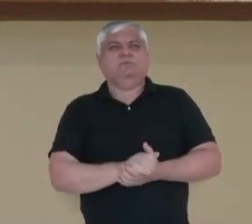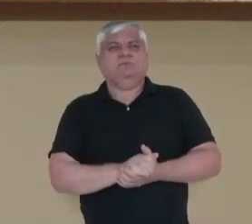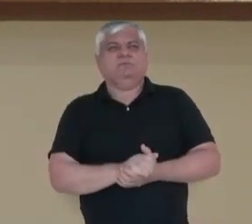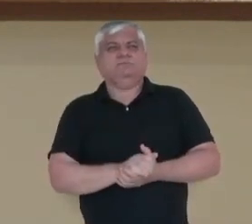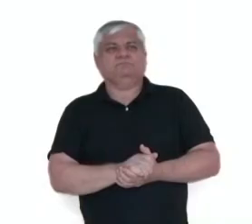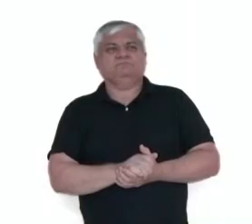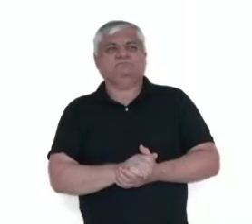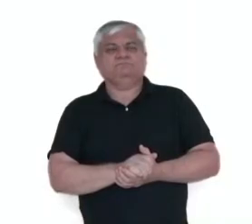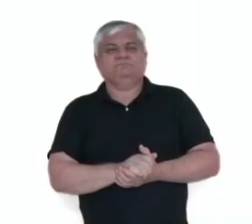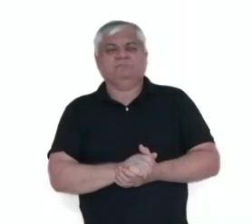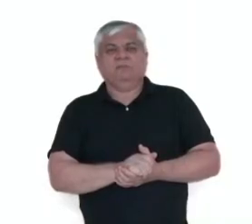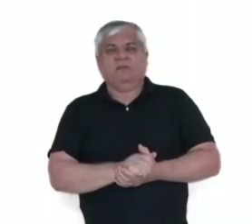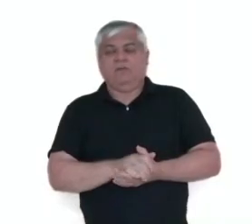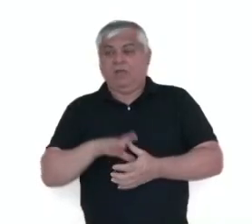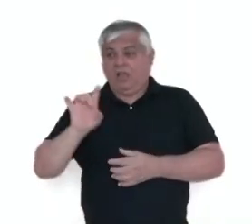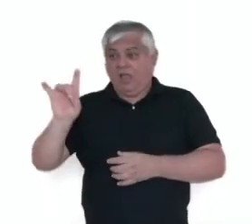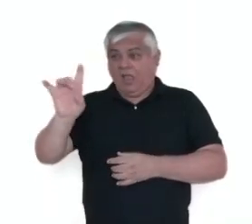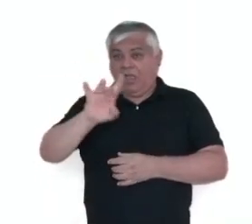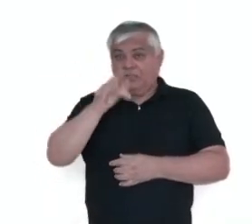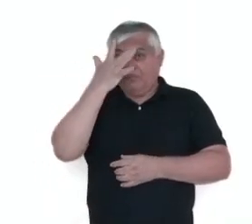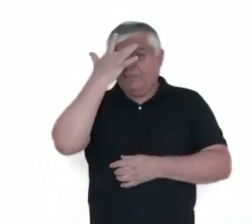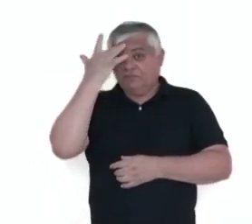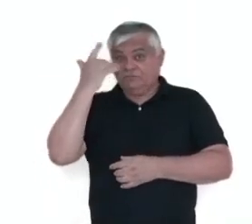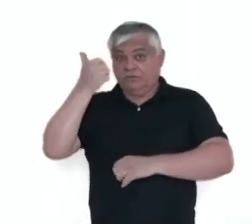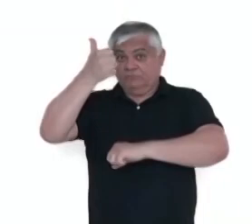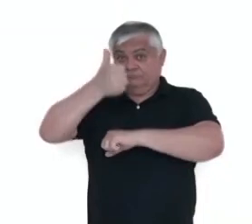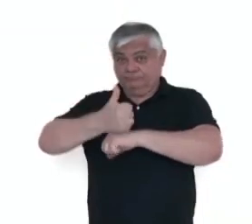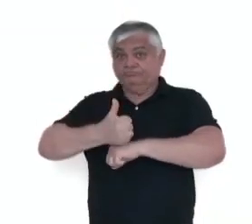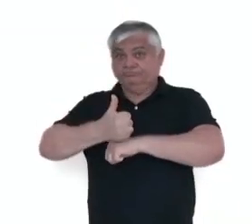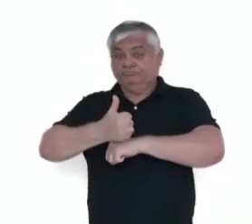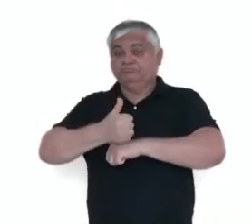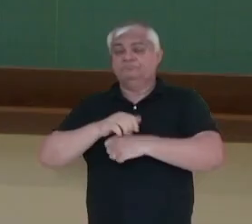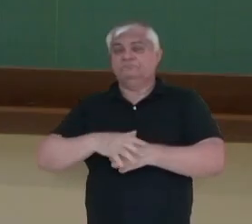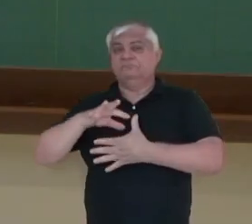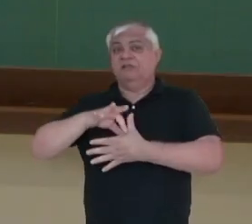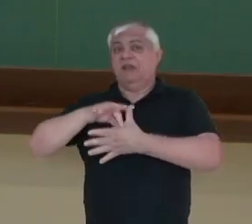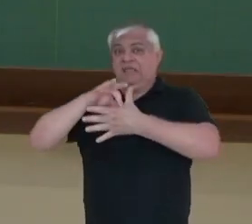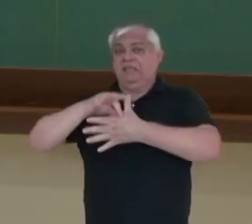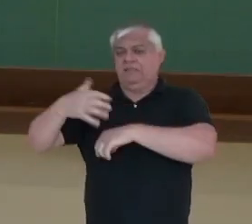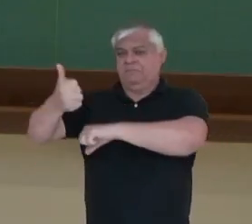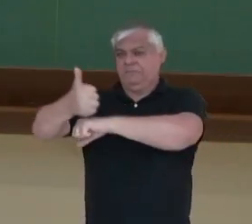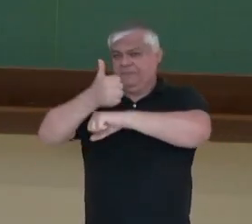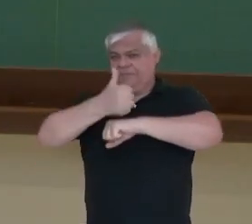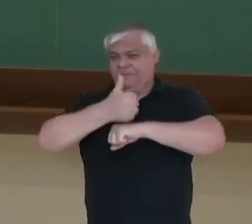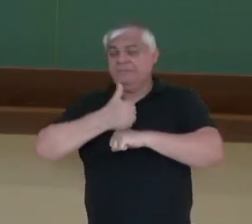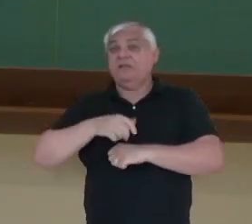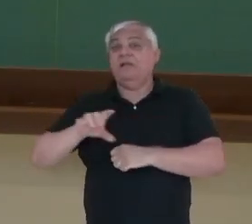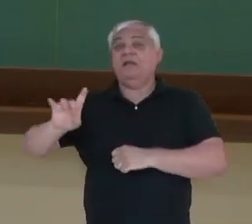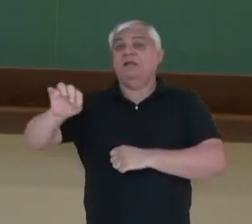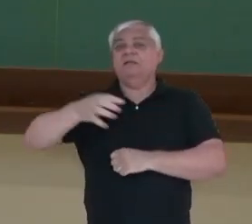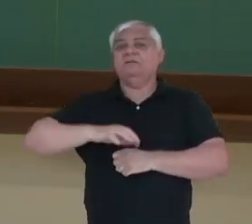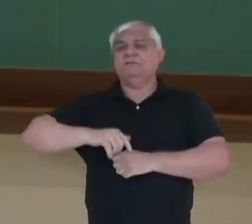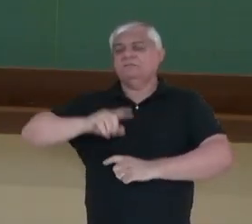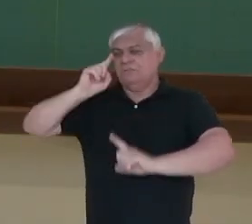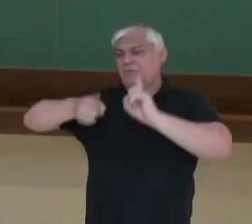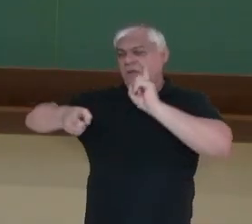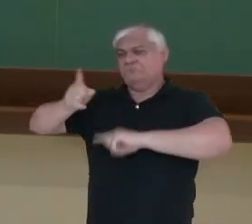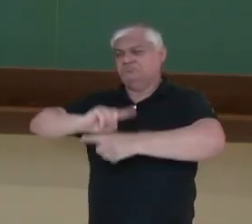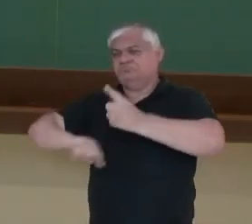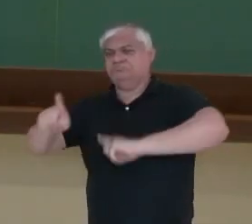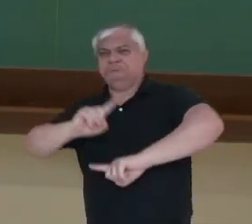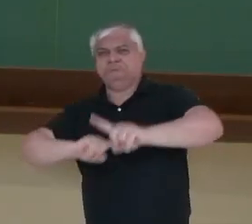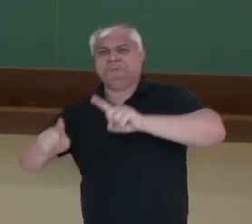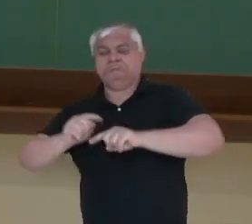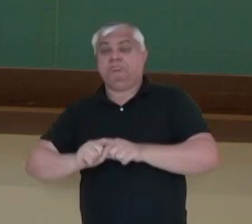Cada administrador ele era o governante máximo em sua unidade. Como nós vimos, o Congo ele era um território